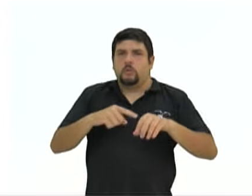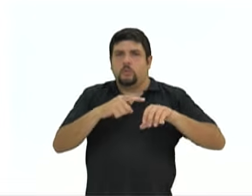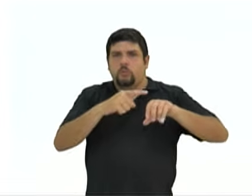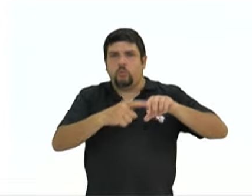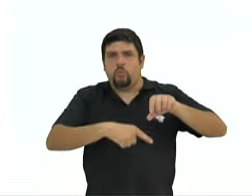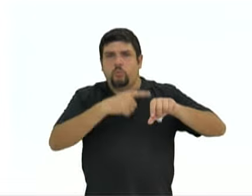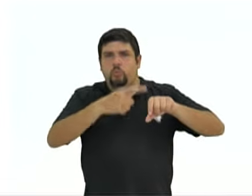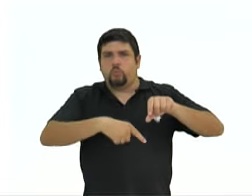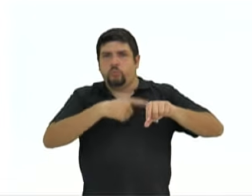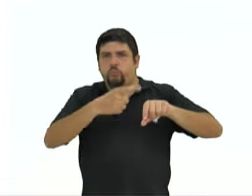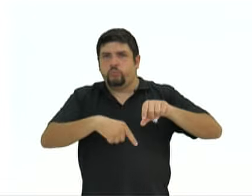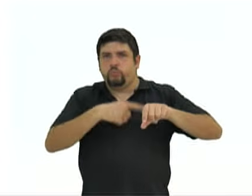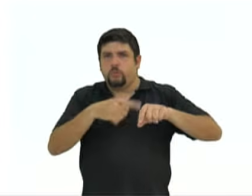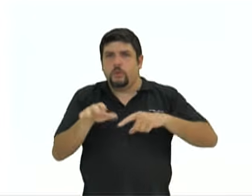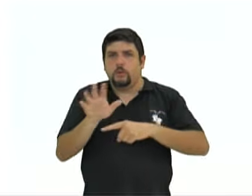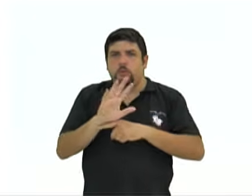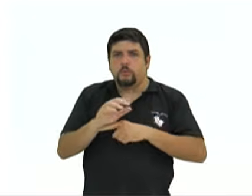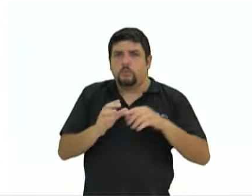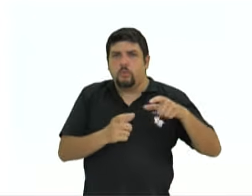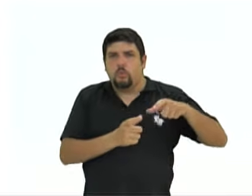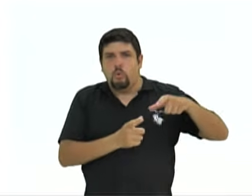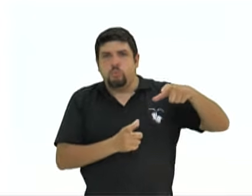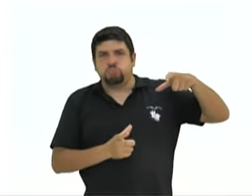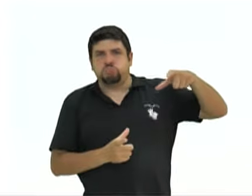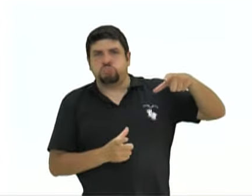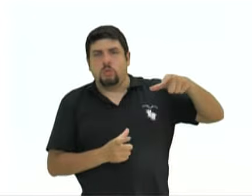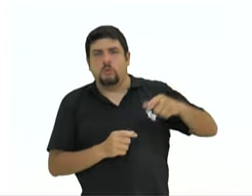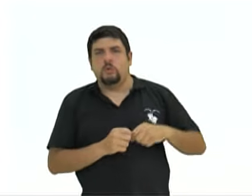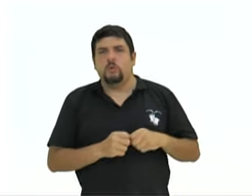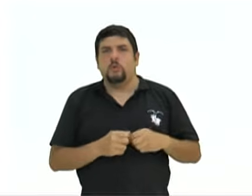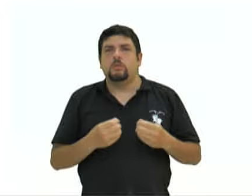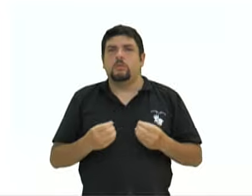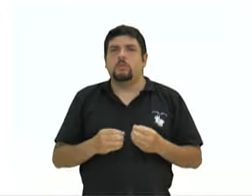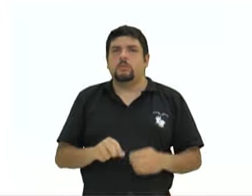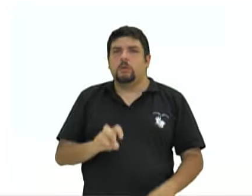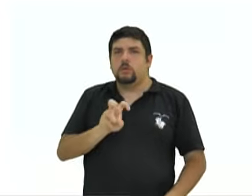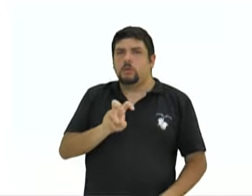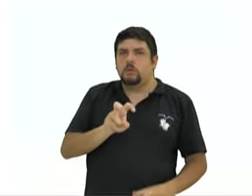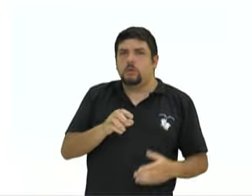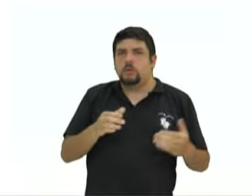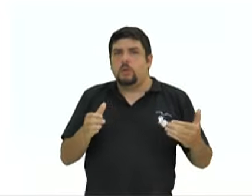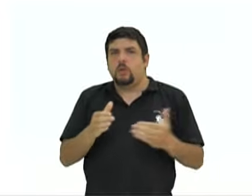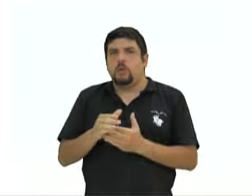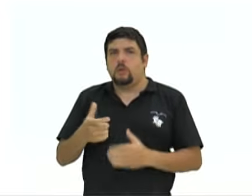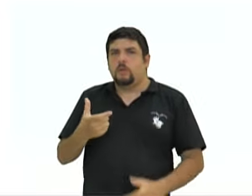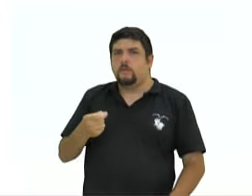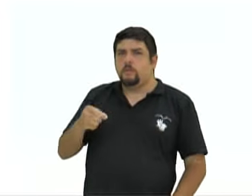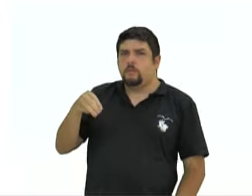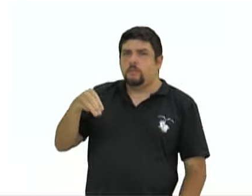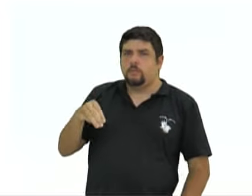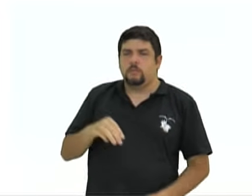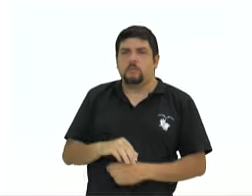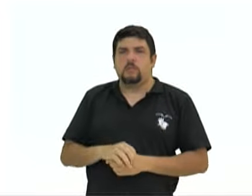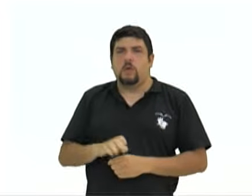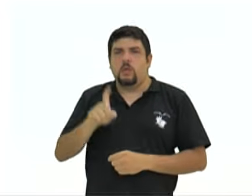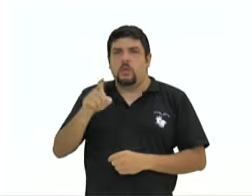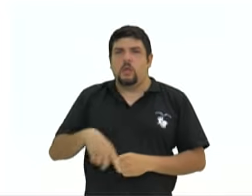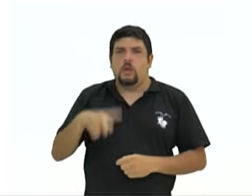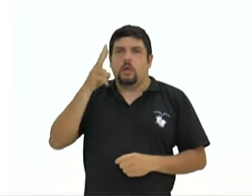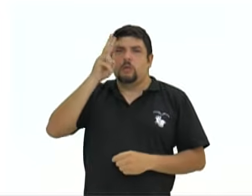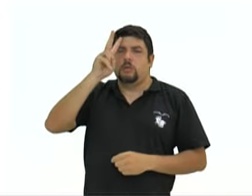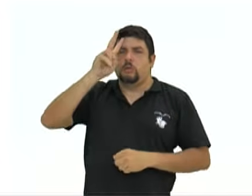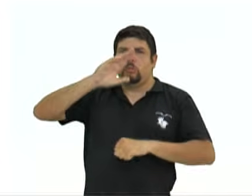gente podia filmar por mais tempo. Assim, os filmes passaram de ter de 5 a 20 minutos. Procuravam narrativas autoexplicativas,